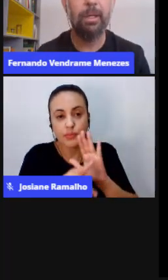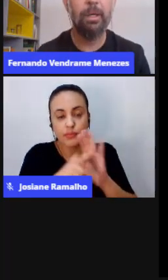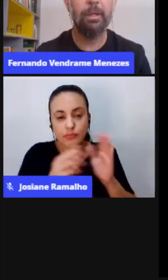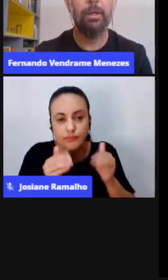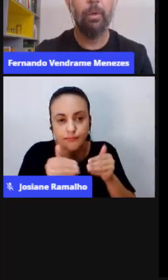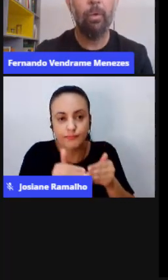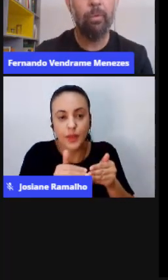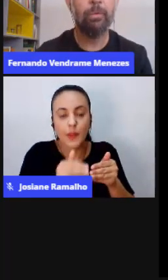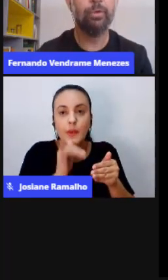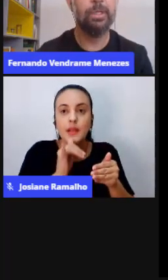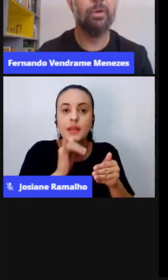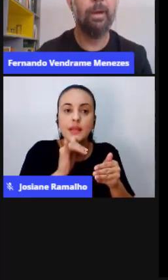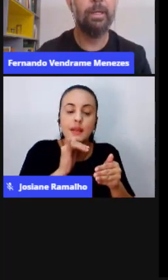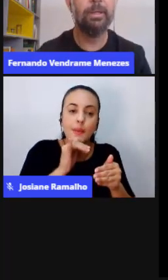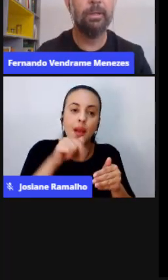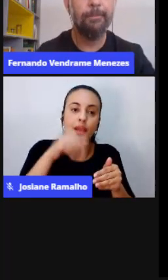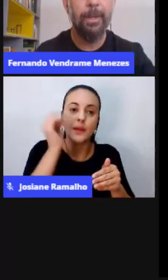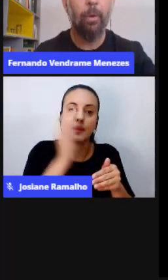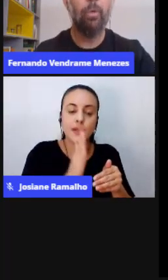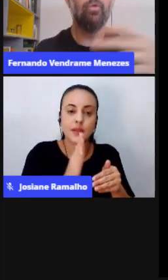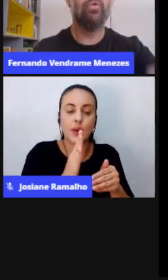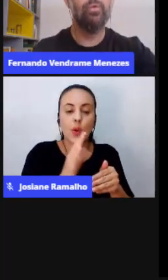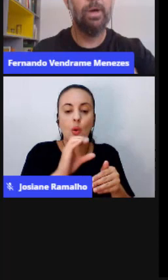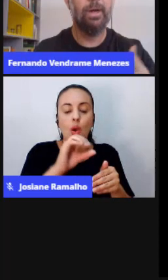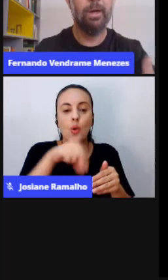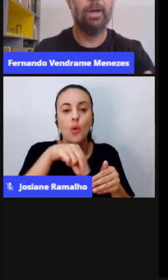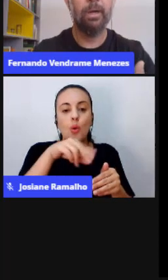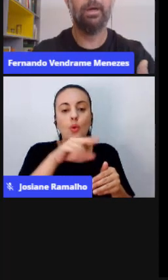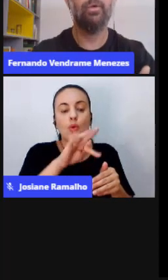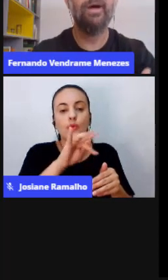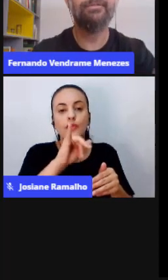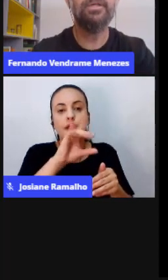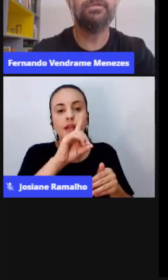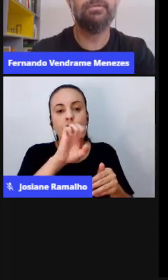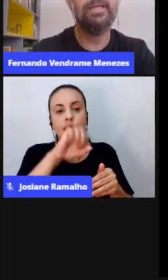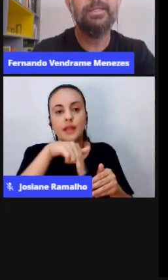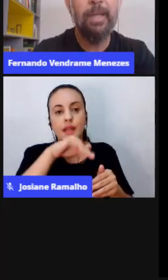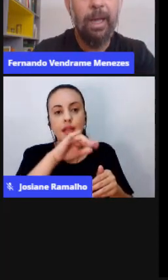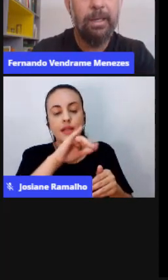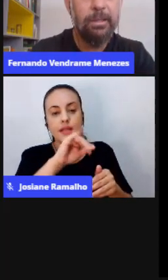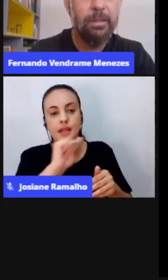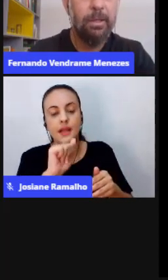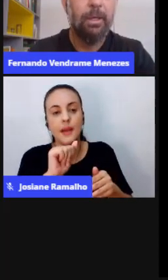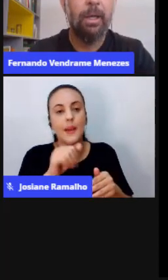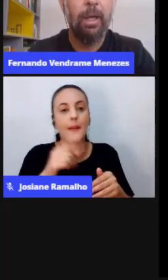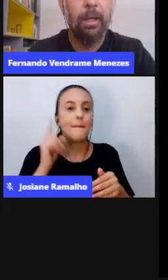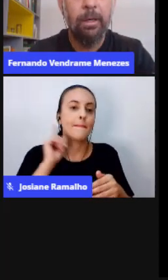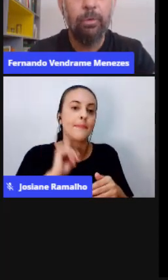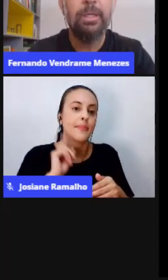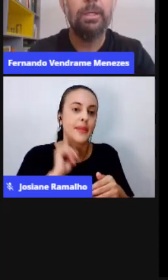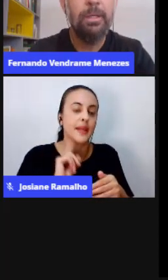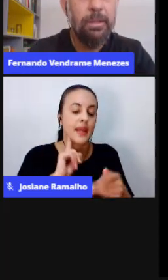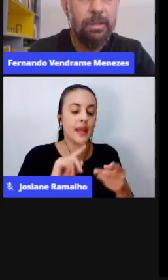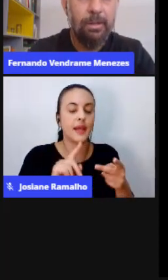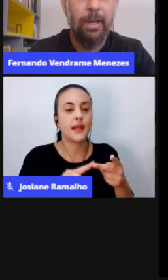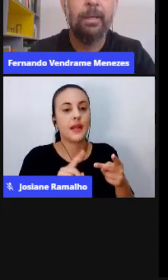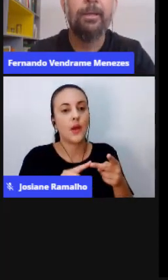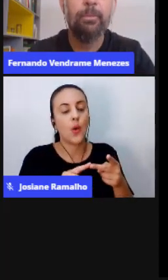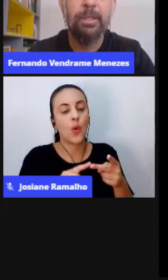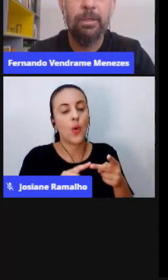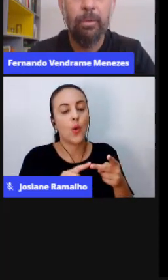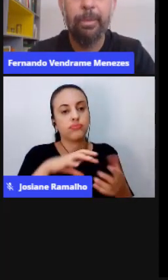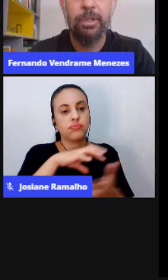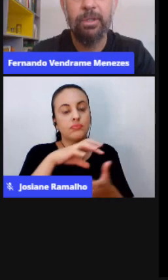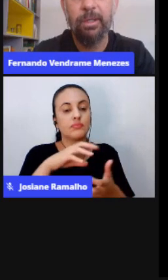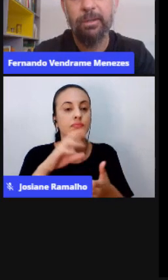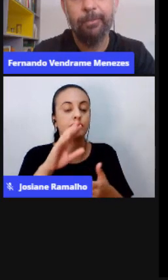Inconfidência Mineira, ou com a Conjuração Baiana, ou com o avanço das ideias iluministas aqui